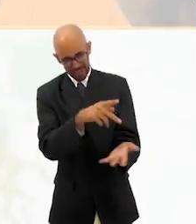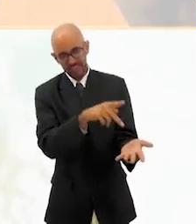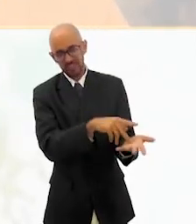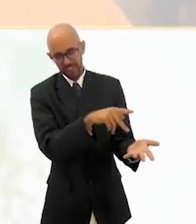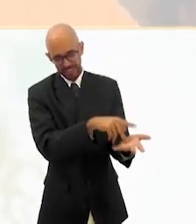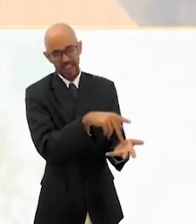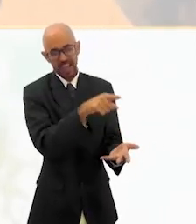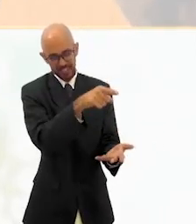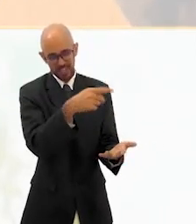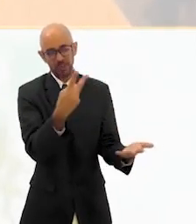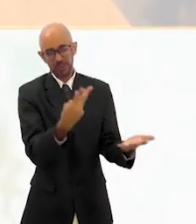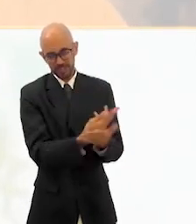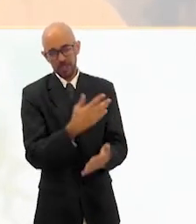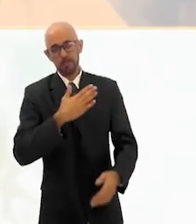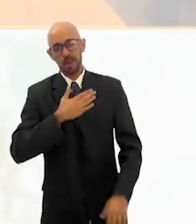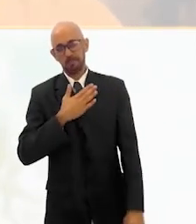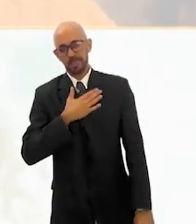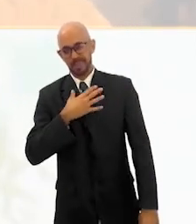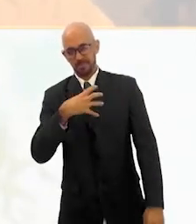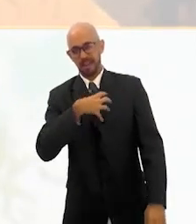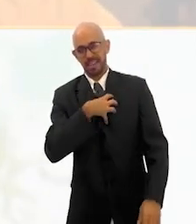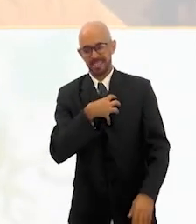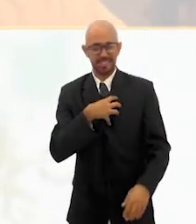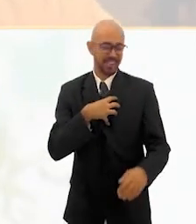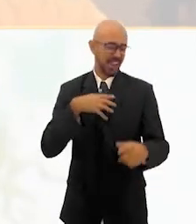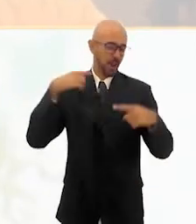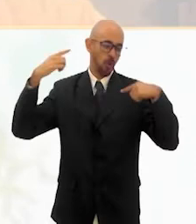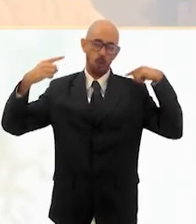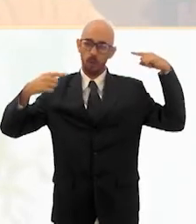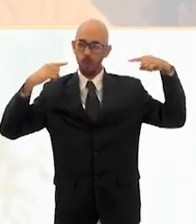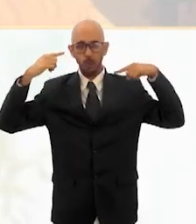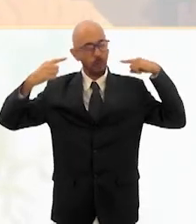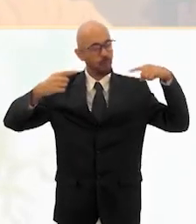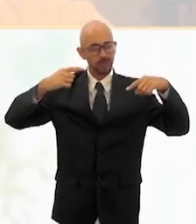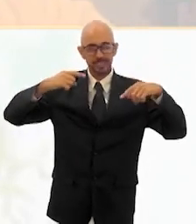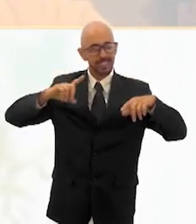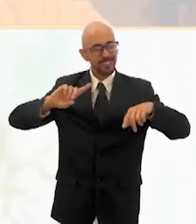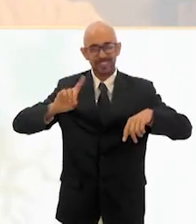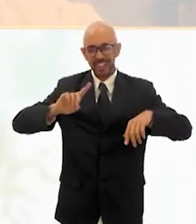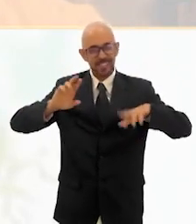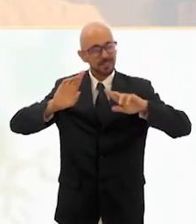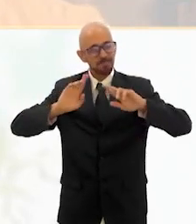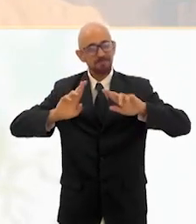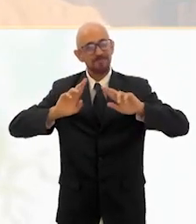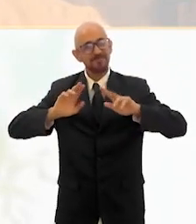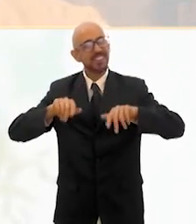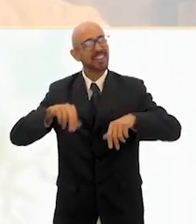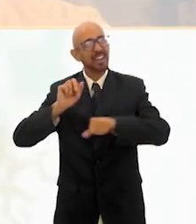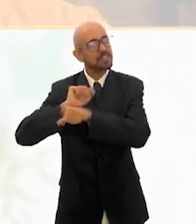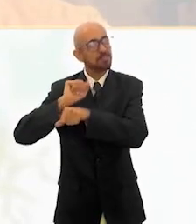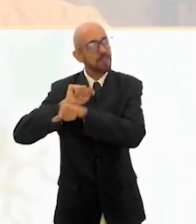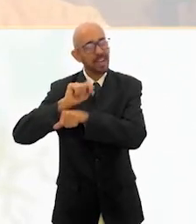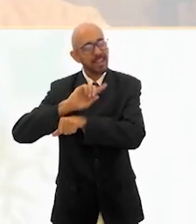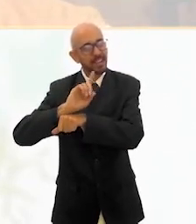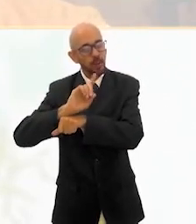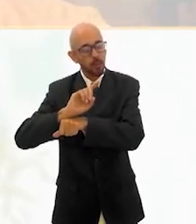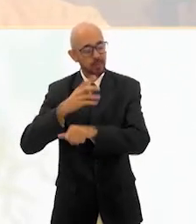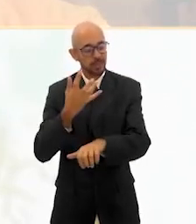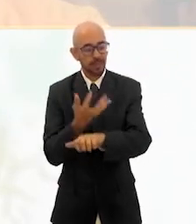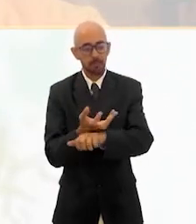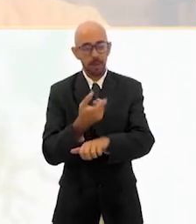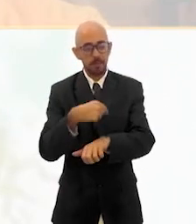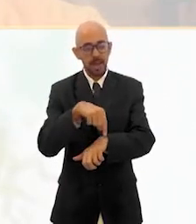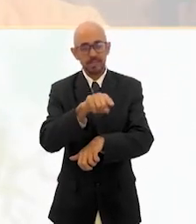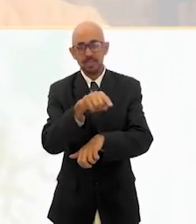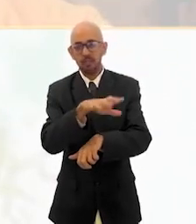Aconteceu comigo também na Bahia. E assim, uma coisa louca. Você não tá esperando, você vai, entra num bequinho assim, sai numa praça,